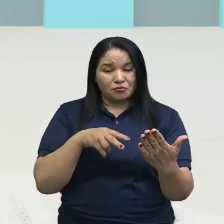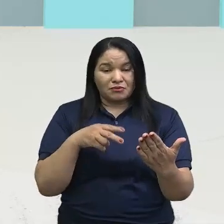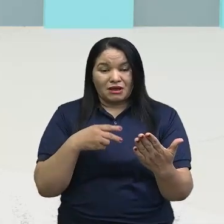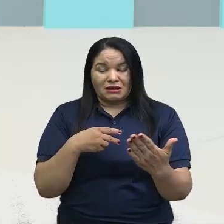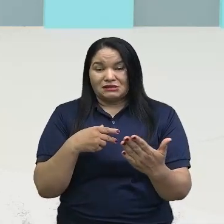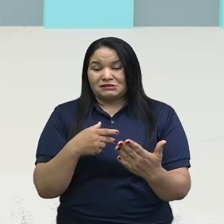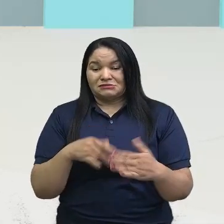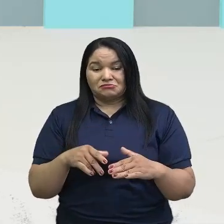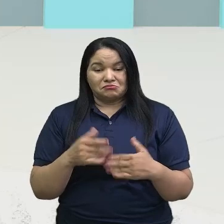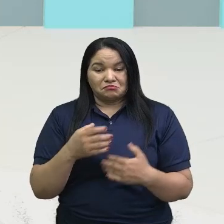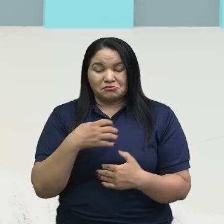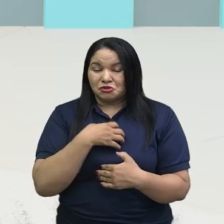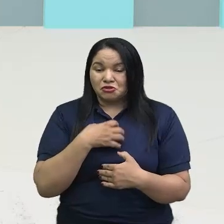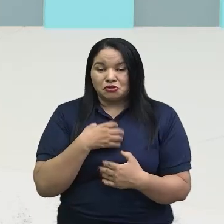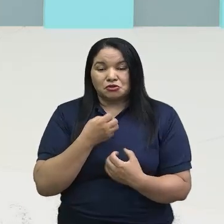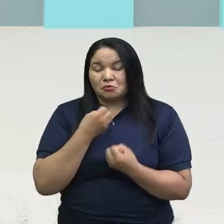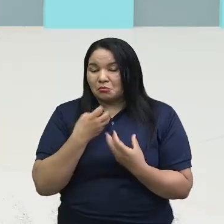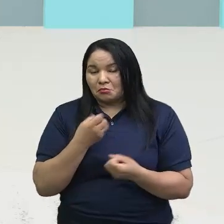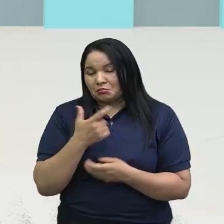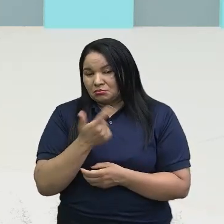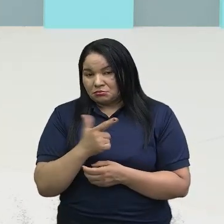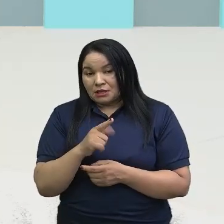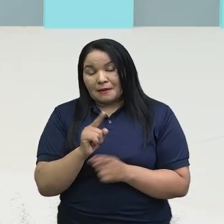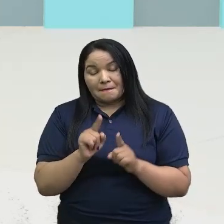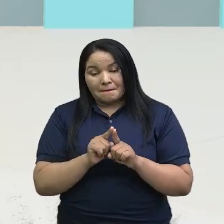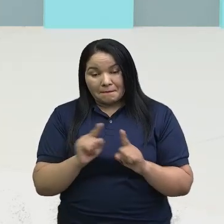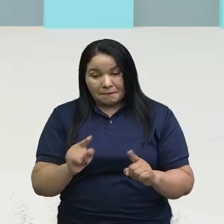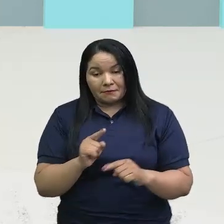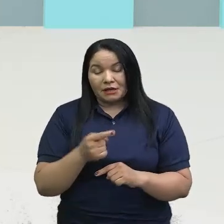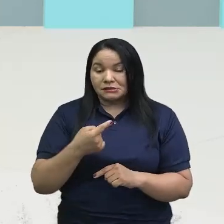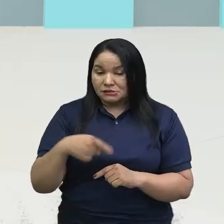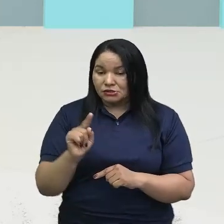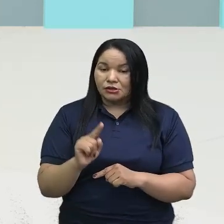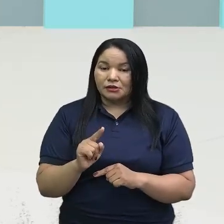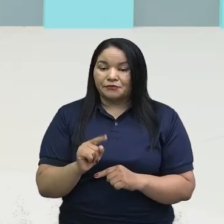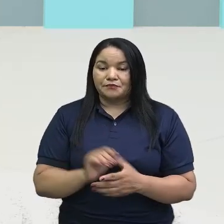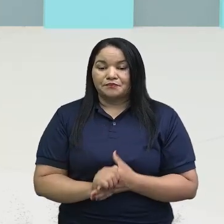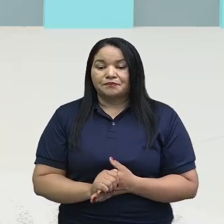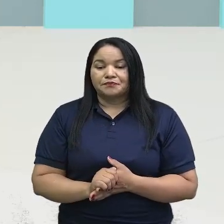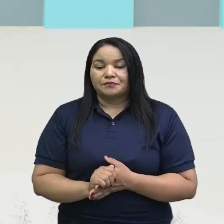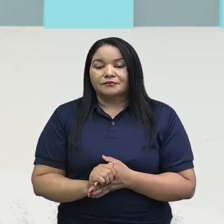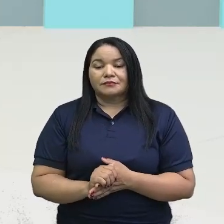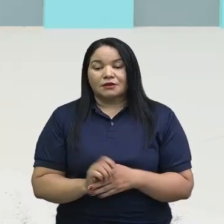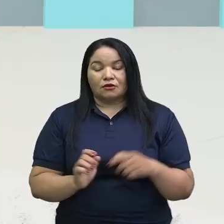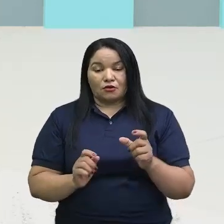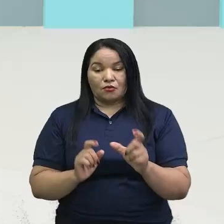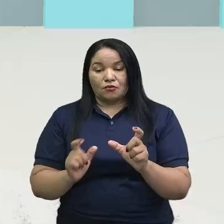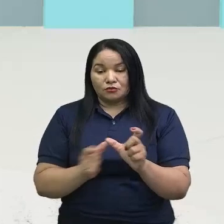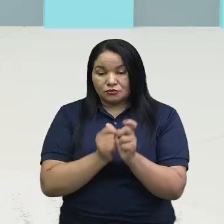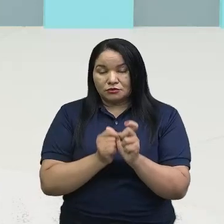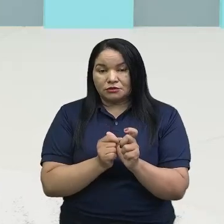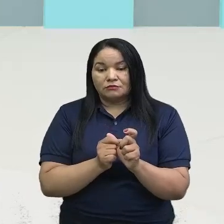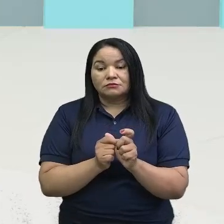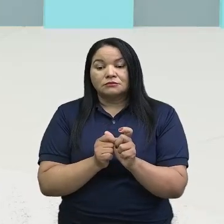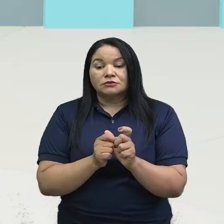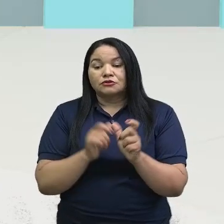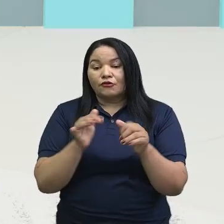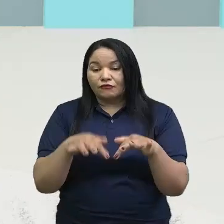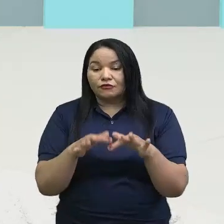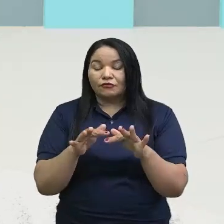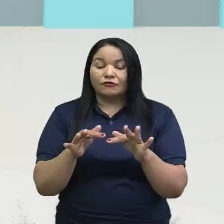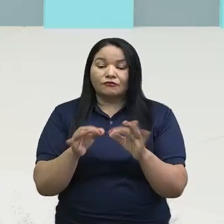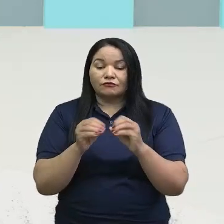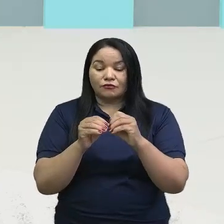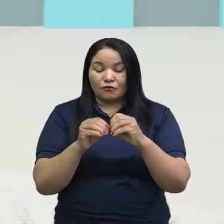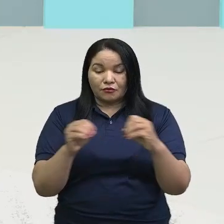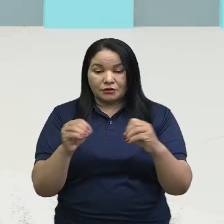ela tem que ir. Então, por isso a conjunção mais está sendo utilizada, né, nessa última frase, nessa última